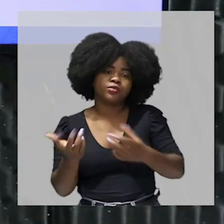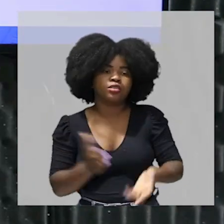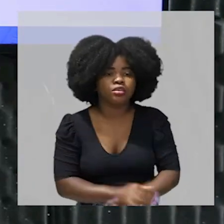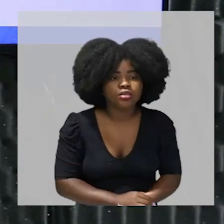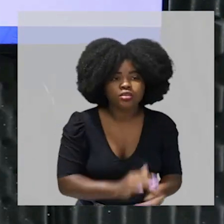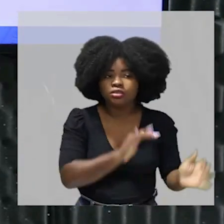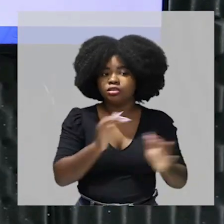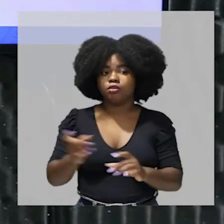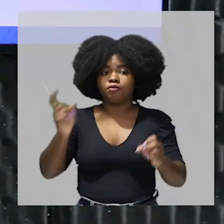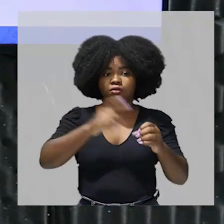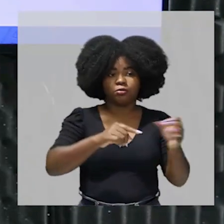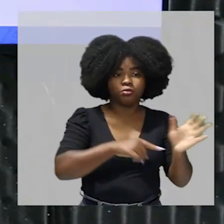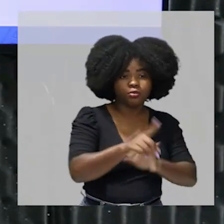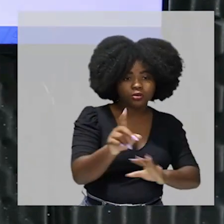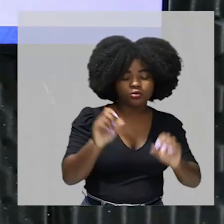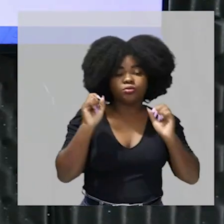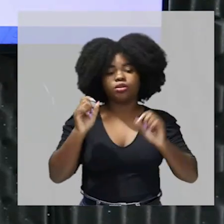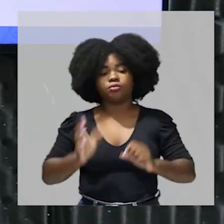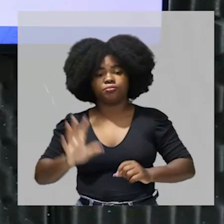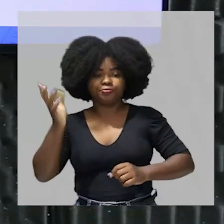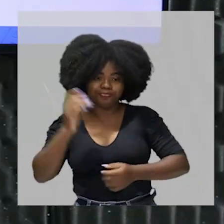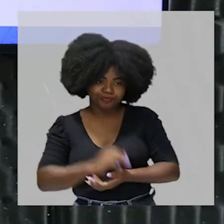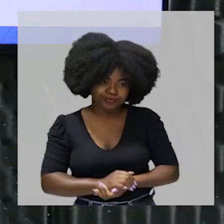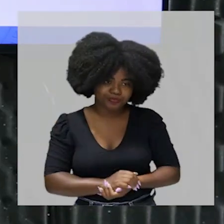volta para a questão é